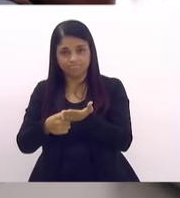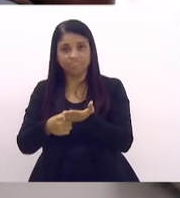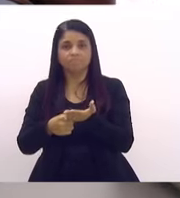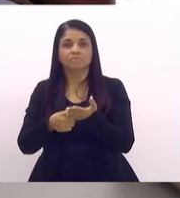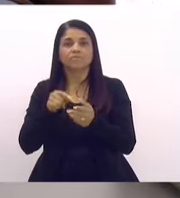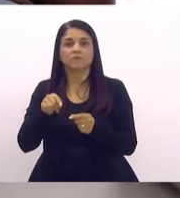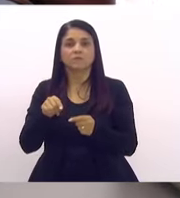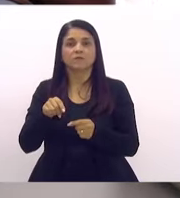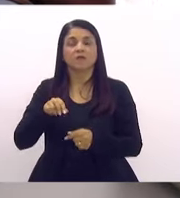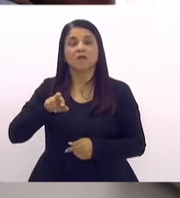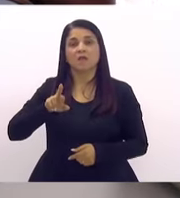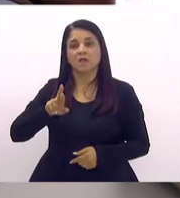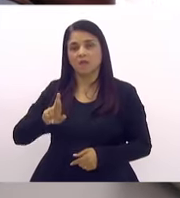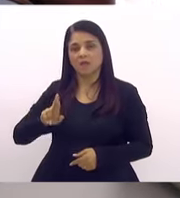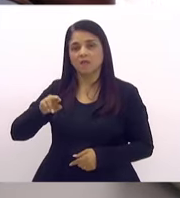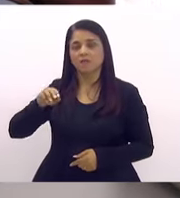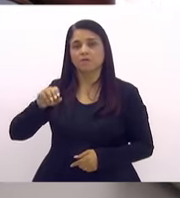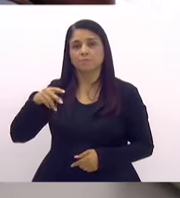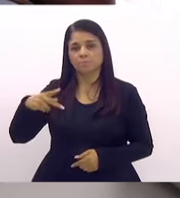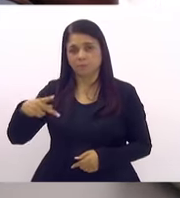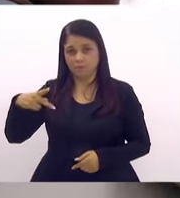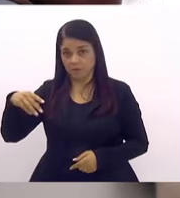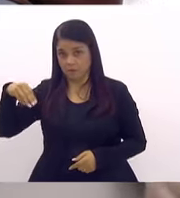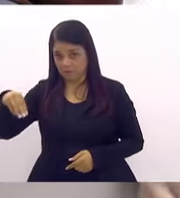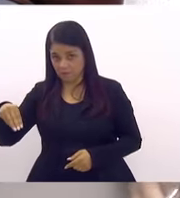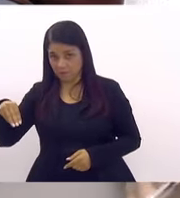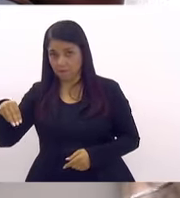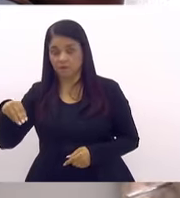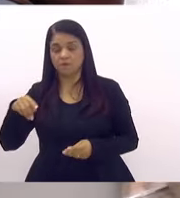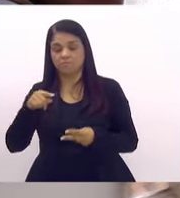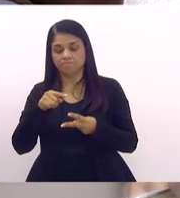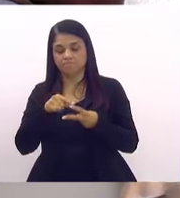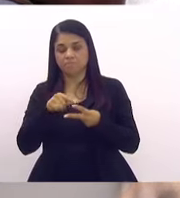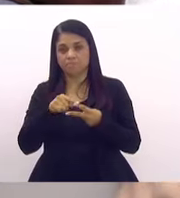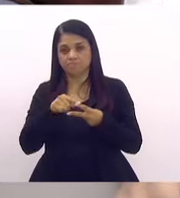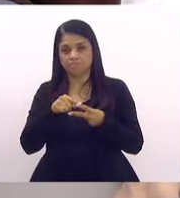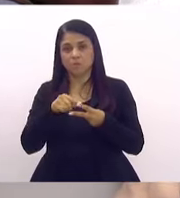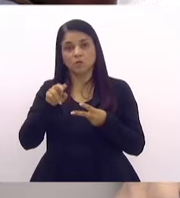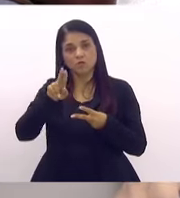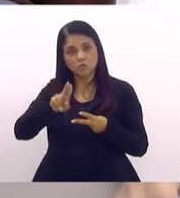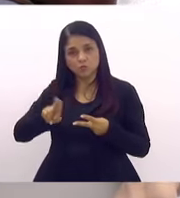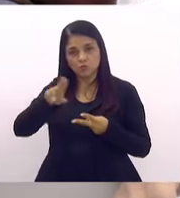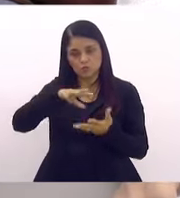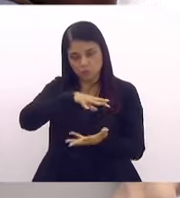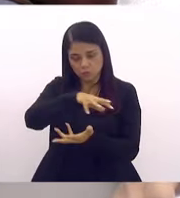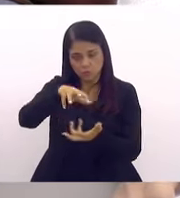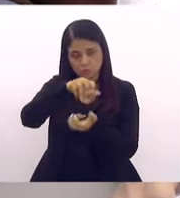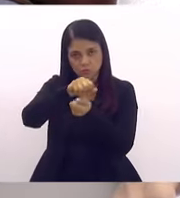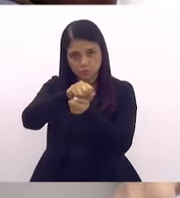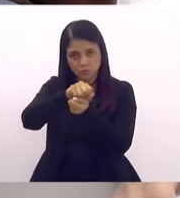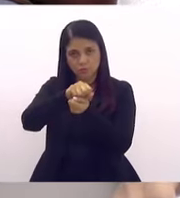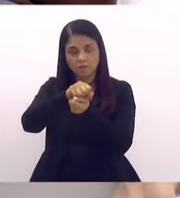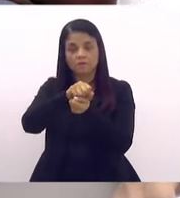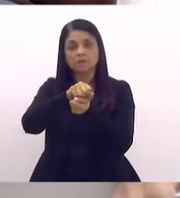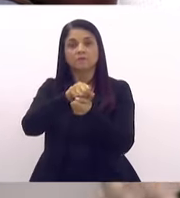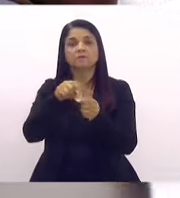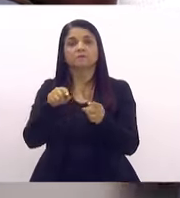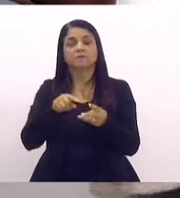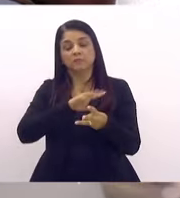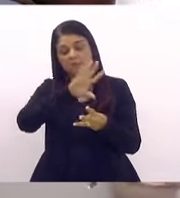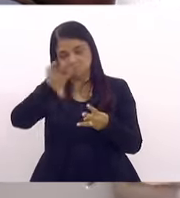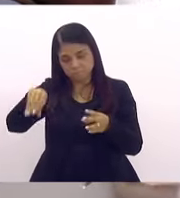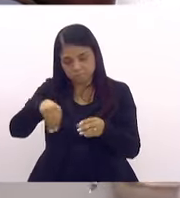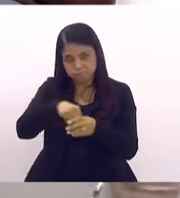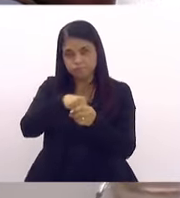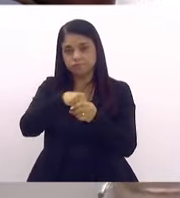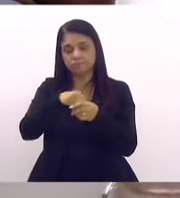sobre as RPPNs, voltando a ser, então, de uso sustentável, como na lei do SNUC, e incorpore